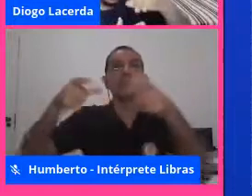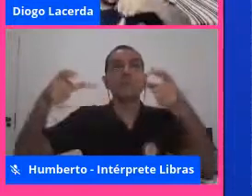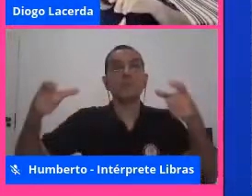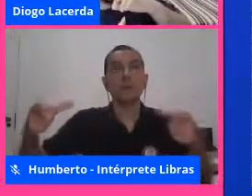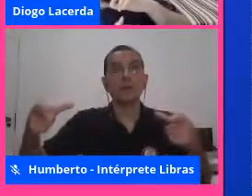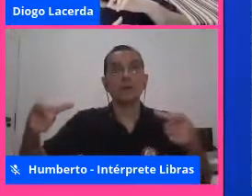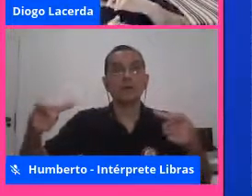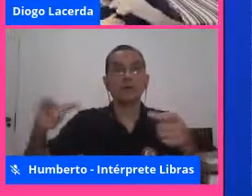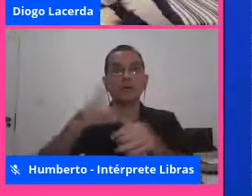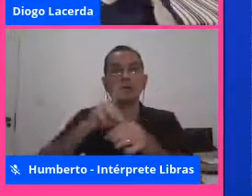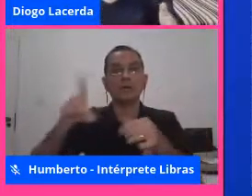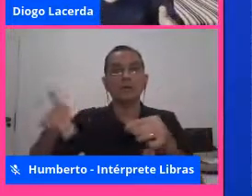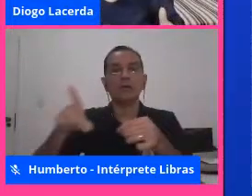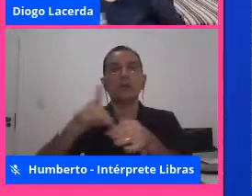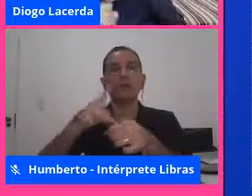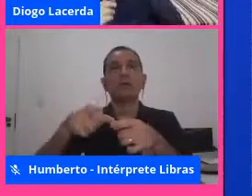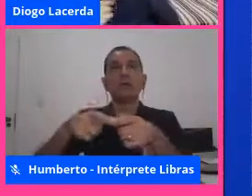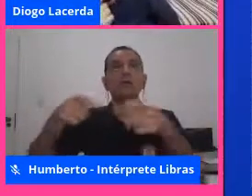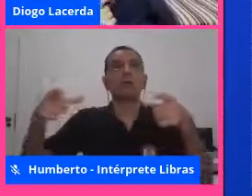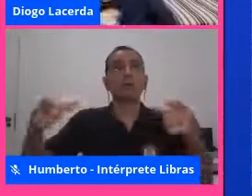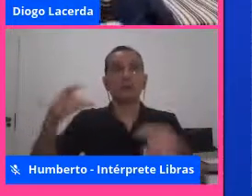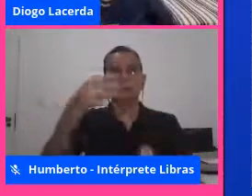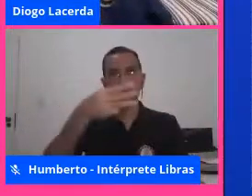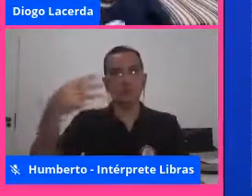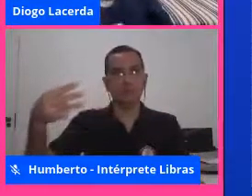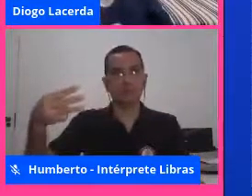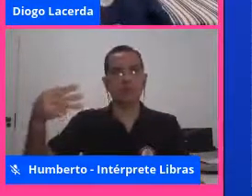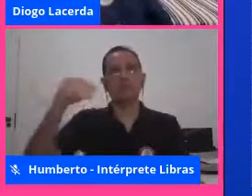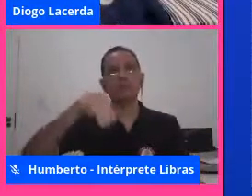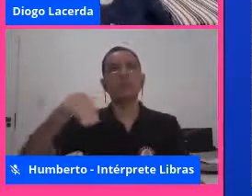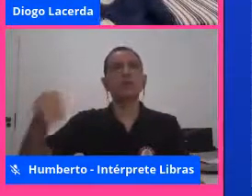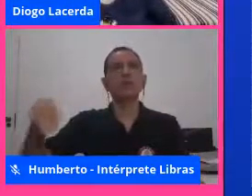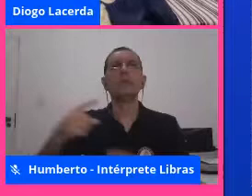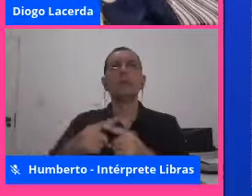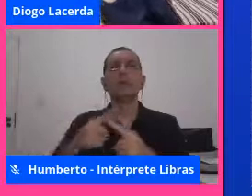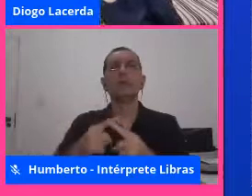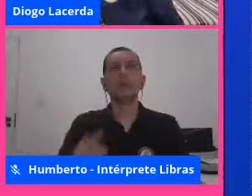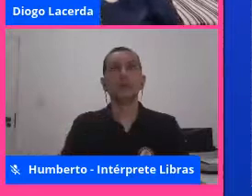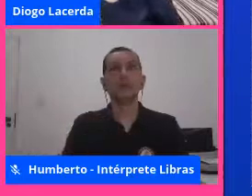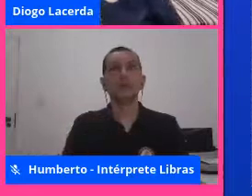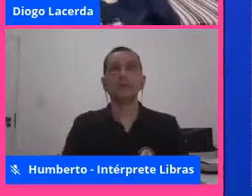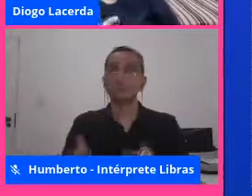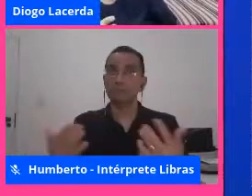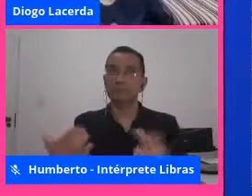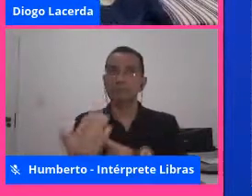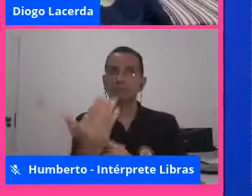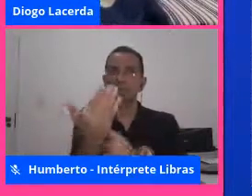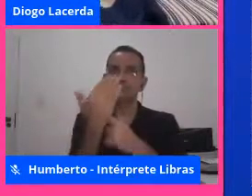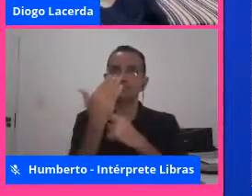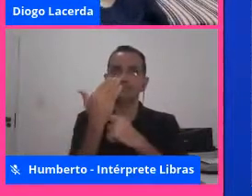estou fazendo um círculo com 33 milímetros? Isso vai ser justamente a